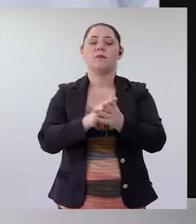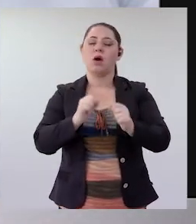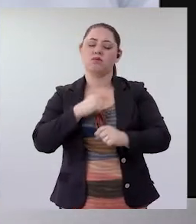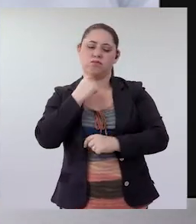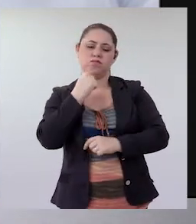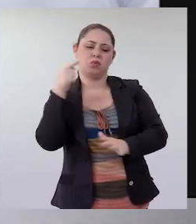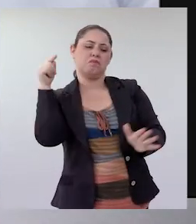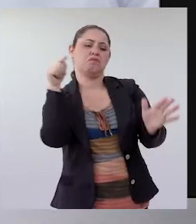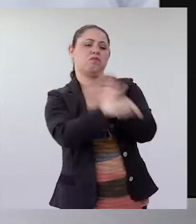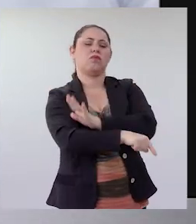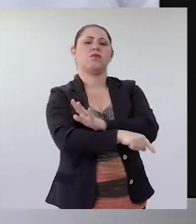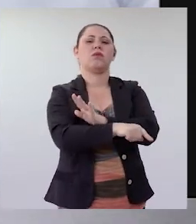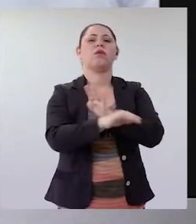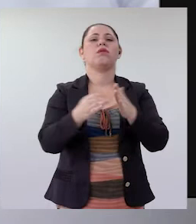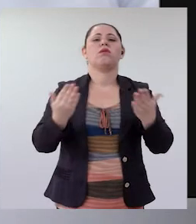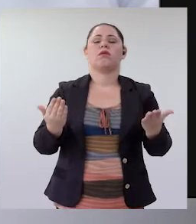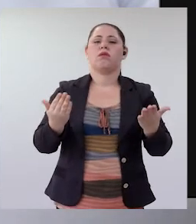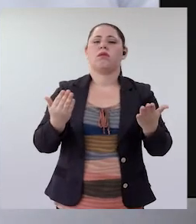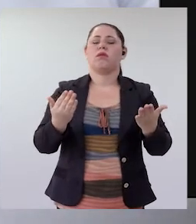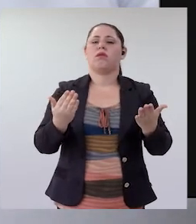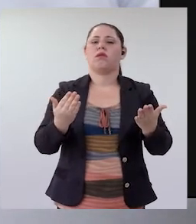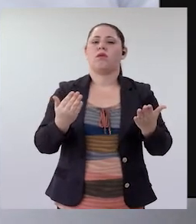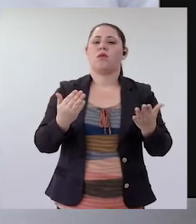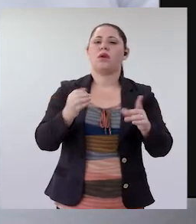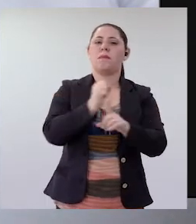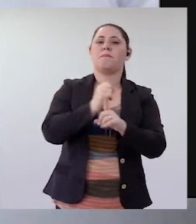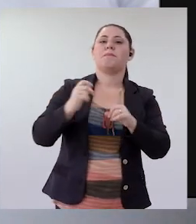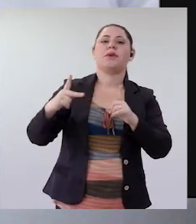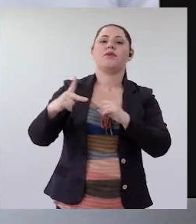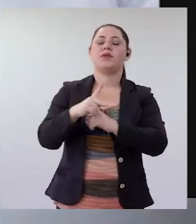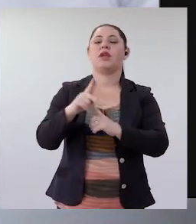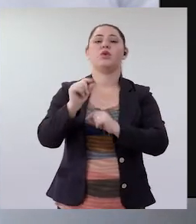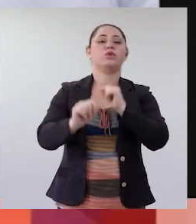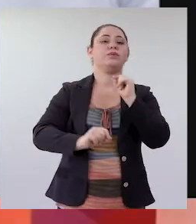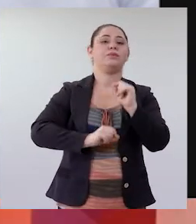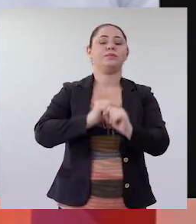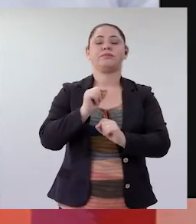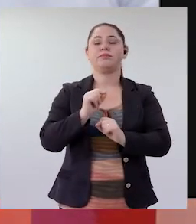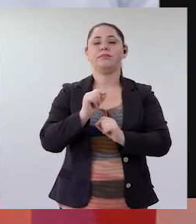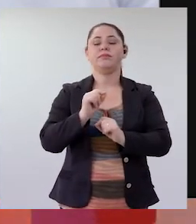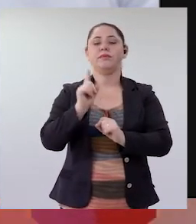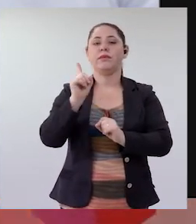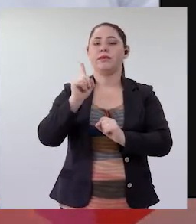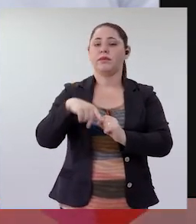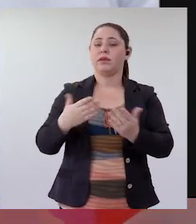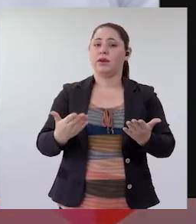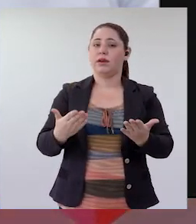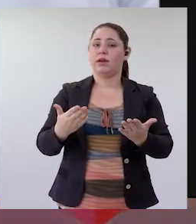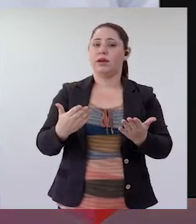haver questionamentos pelo plano de previdência, né, pelo